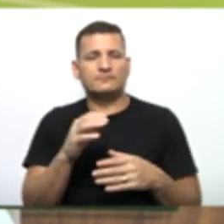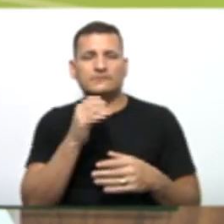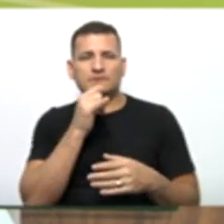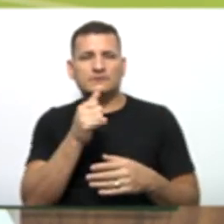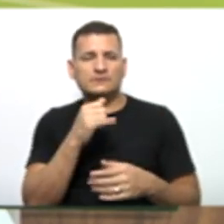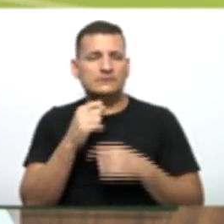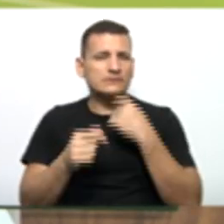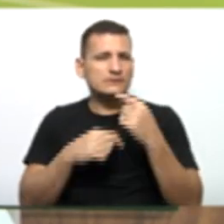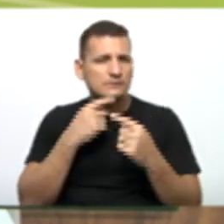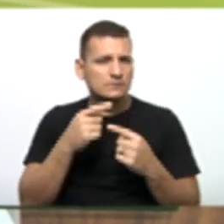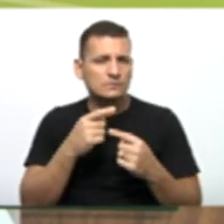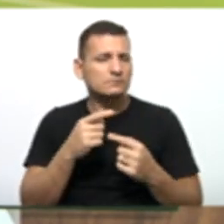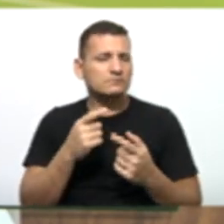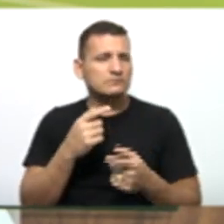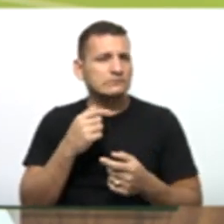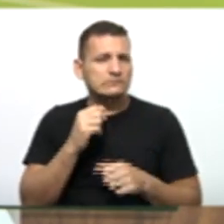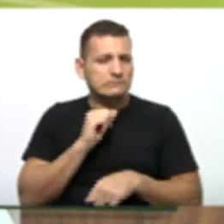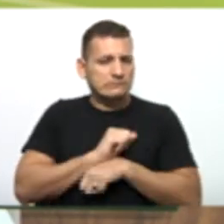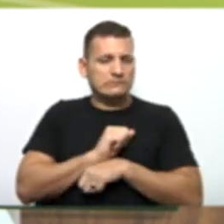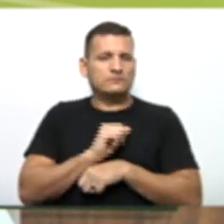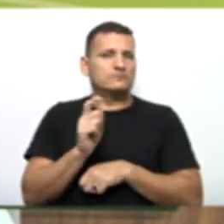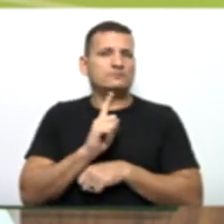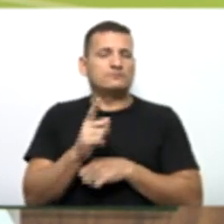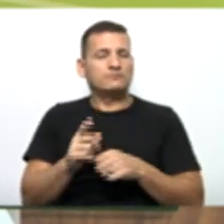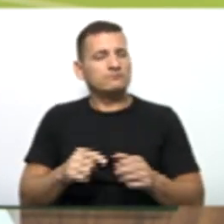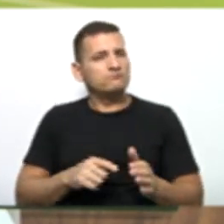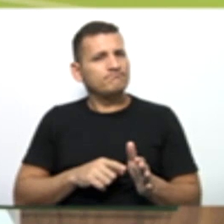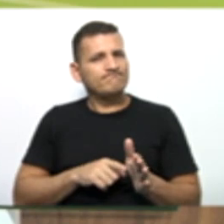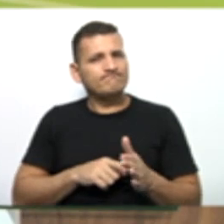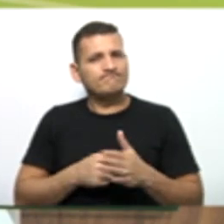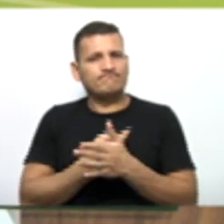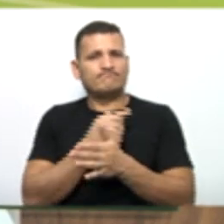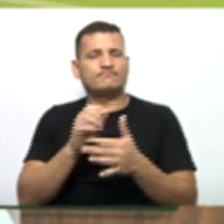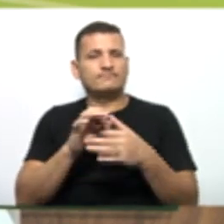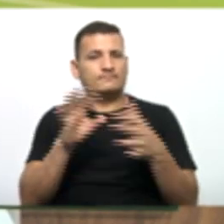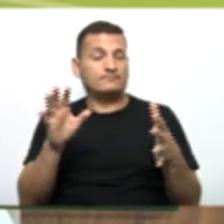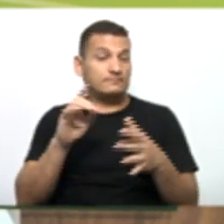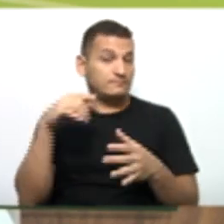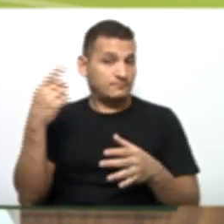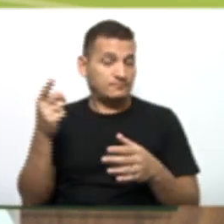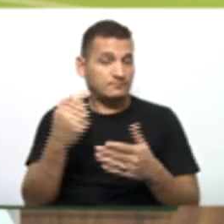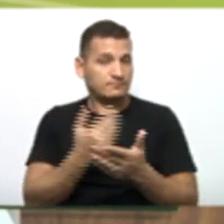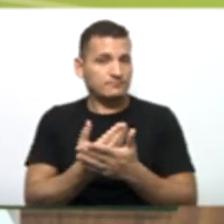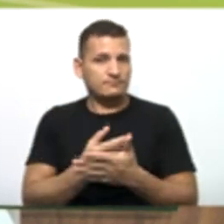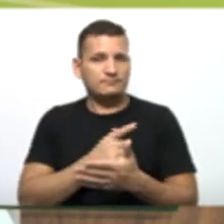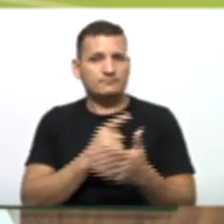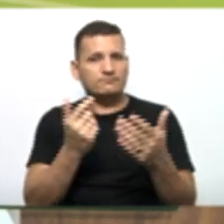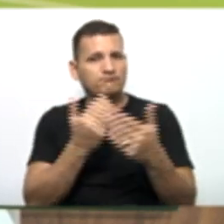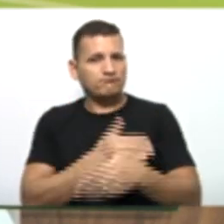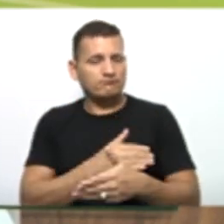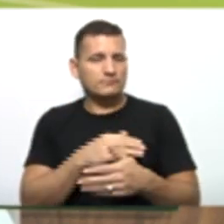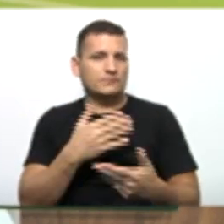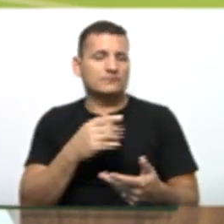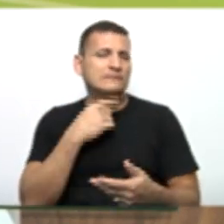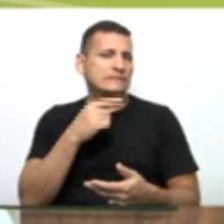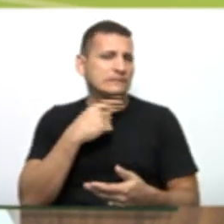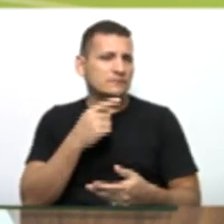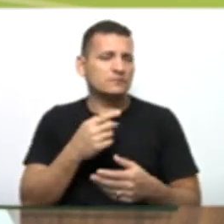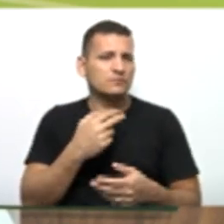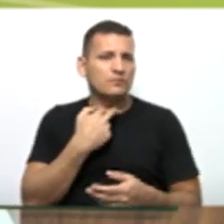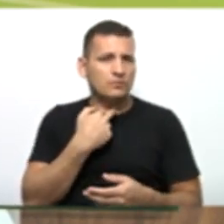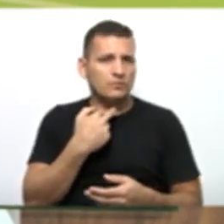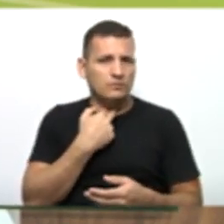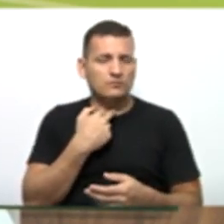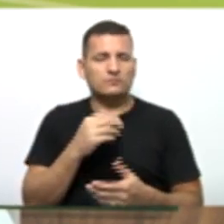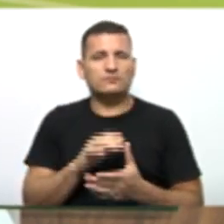pergunta, questione mesmo, porque a próxima aula, né, vai ser revisão e prova, você não pode ficar com dúvida. Então, qualquer dúvida, pode